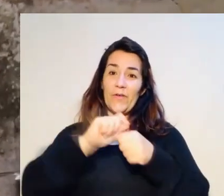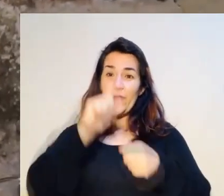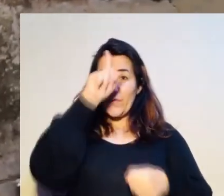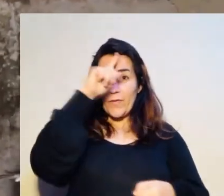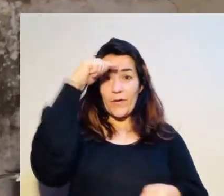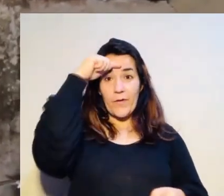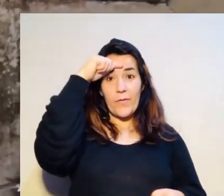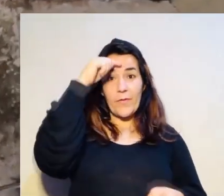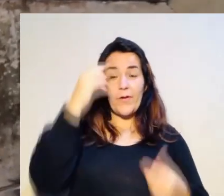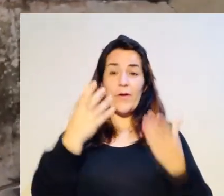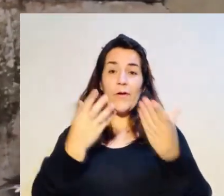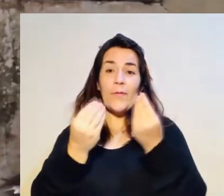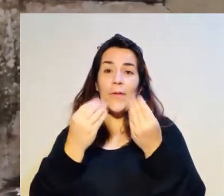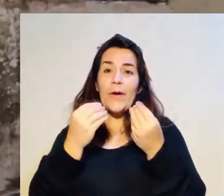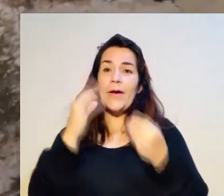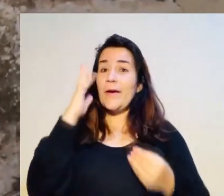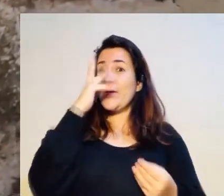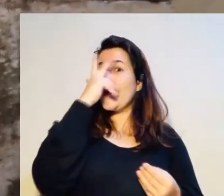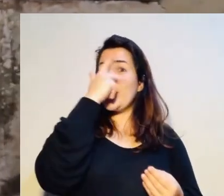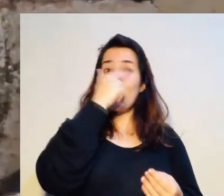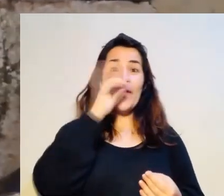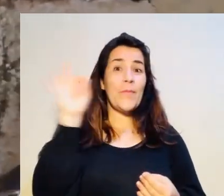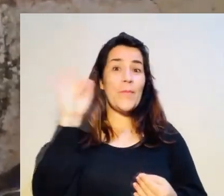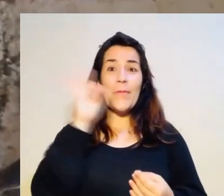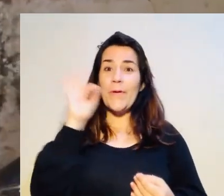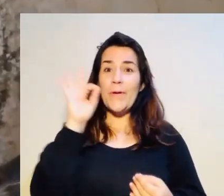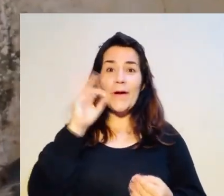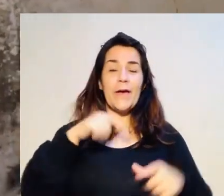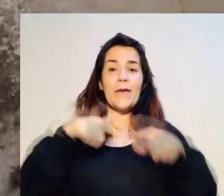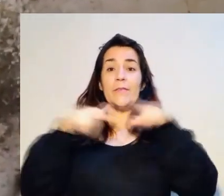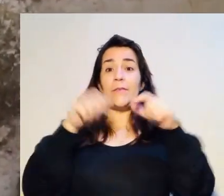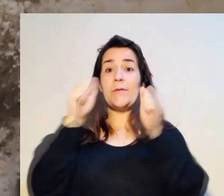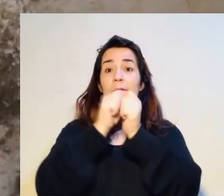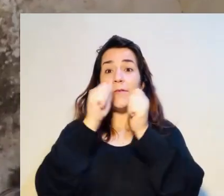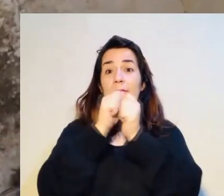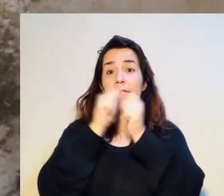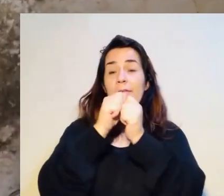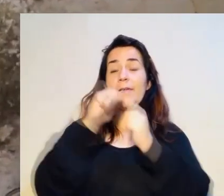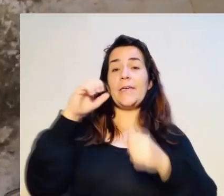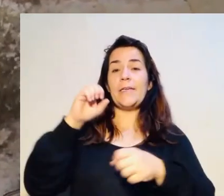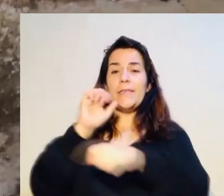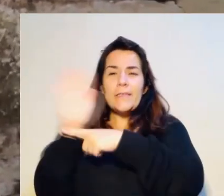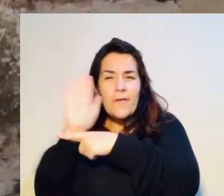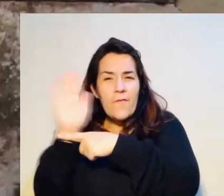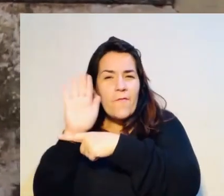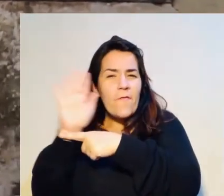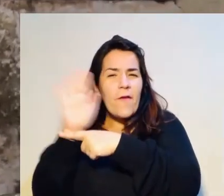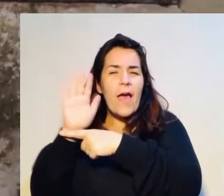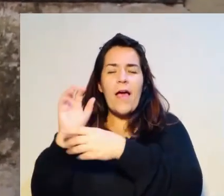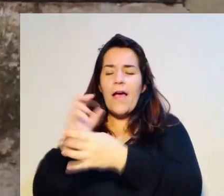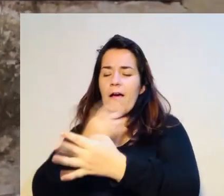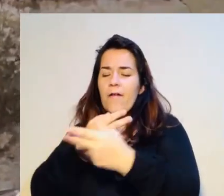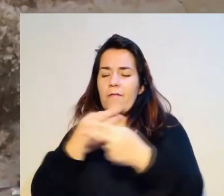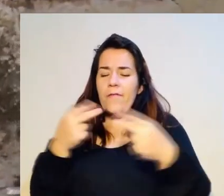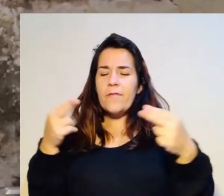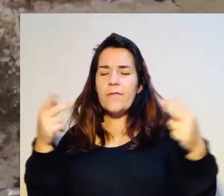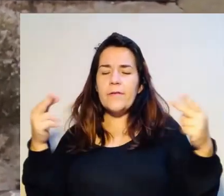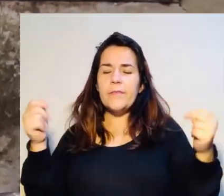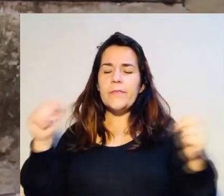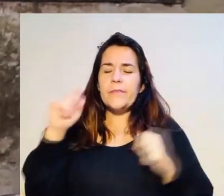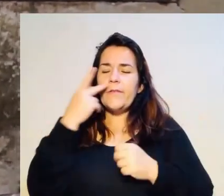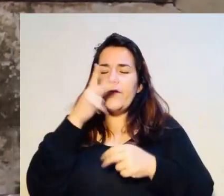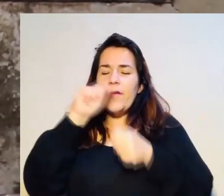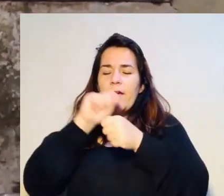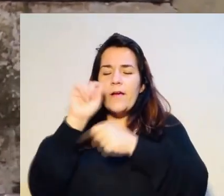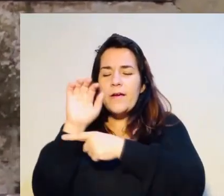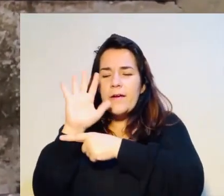E a farmácia, ela é uma ciência muito da bonita. Trabalha com ervas quando quer. Aliás, é da onde